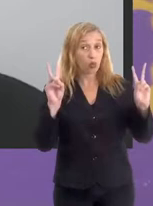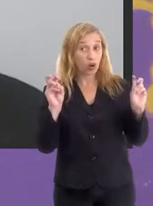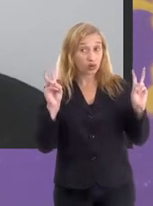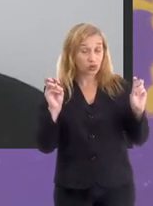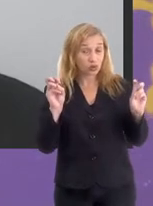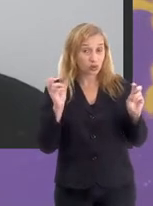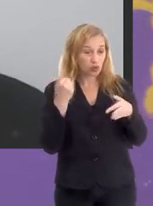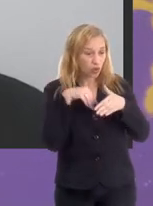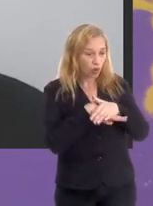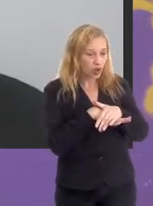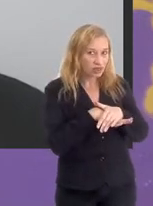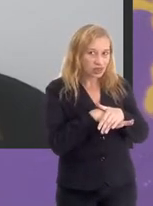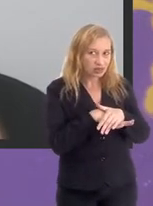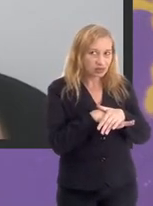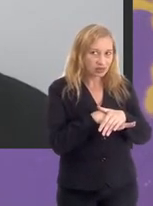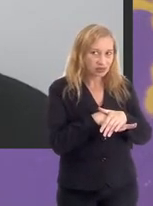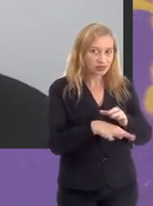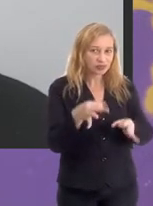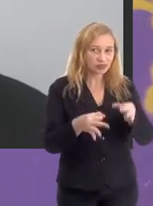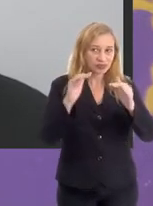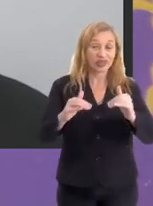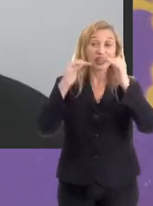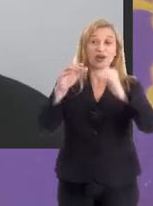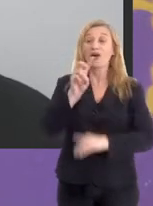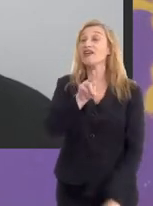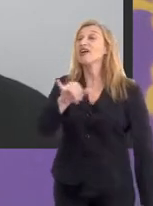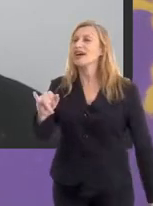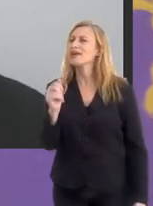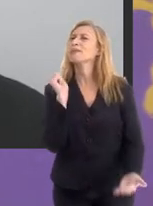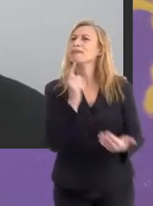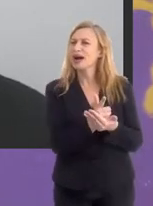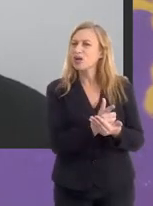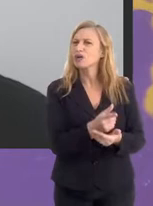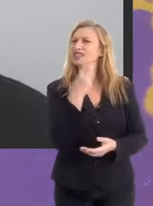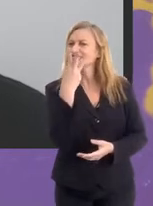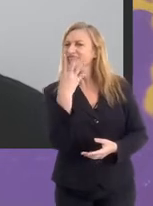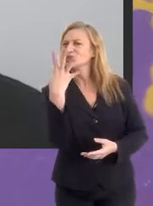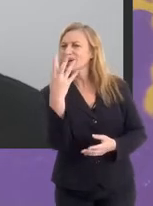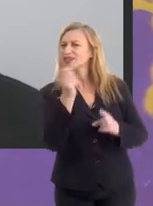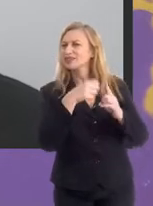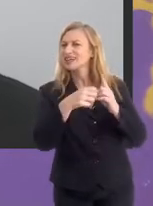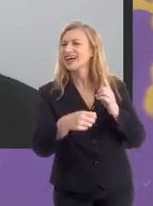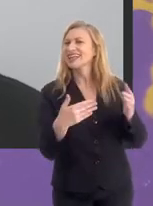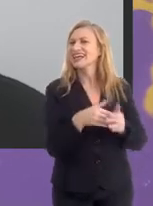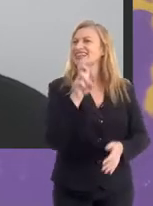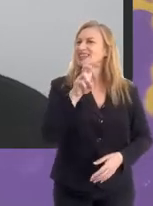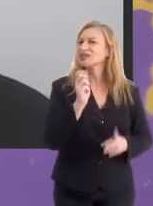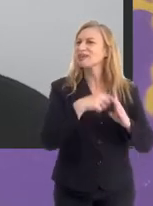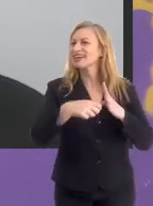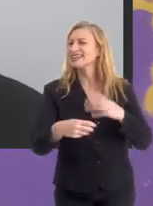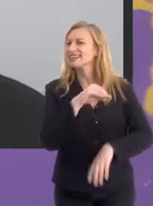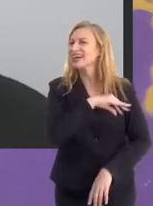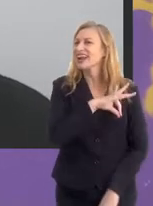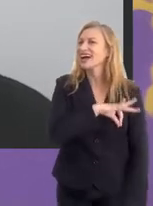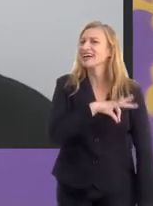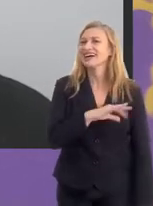o assunto foi arquivado no Superior Tribunal e o Avaí pagou a dívida de três quatro meses até cinco meses